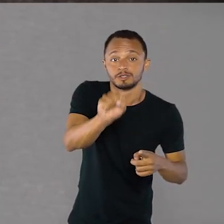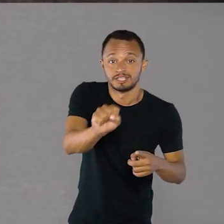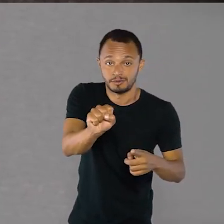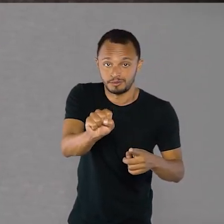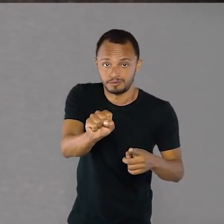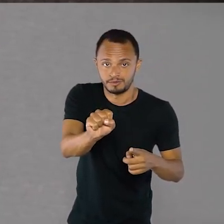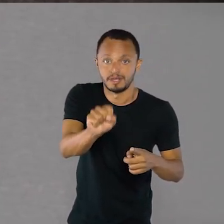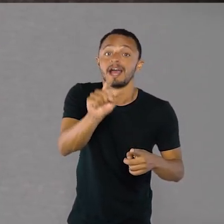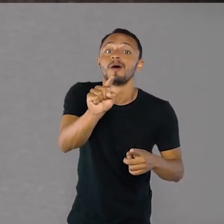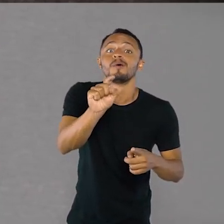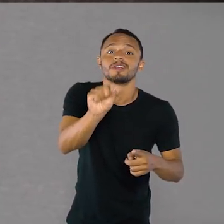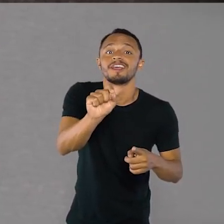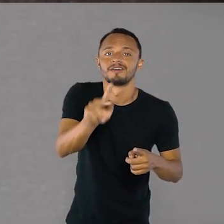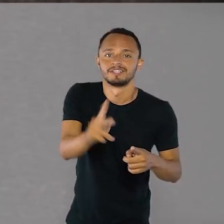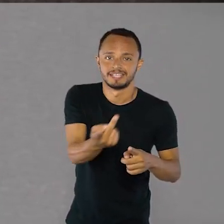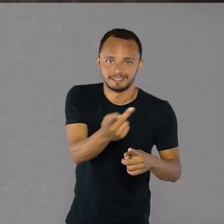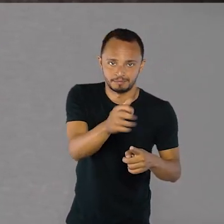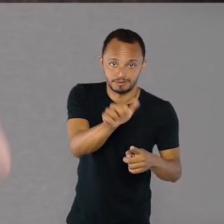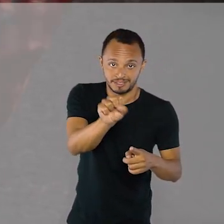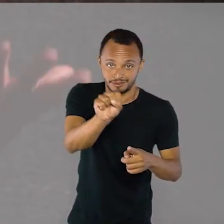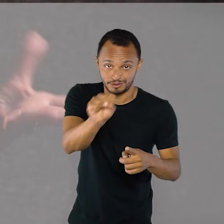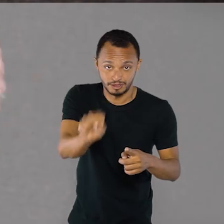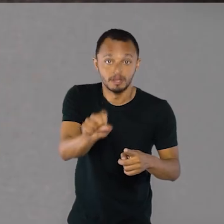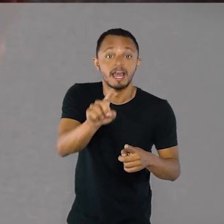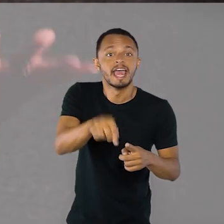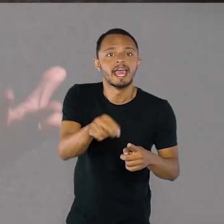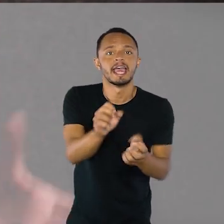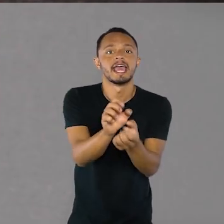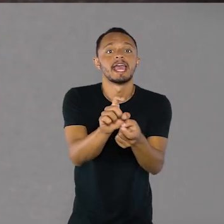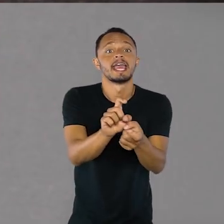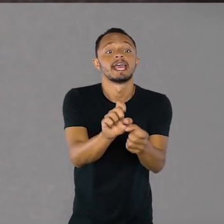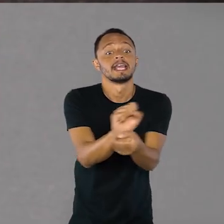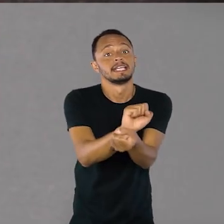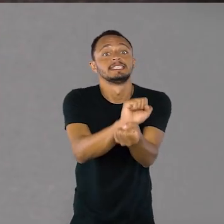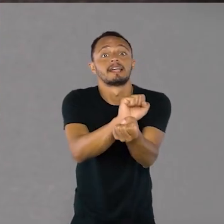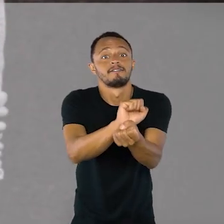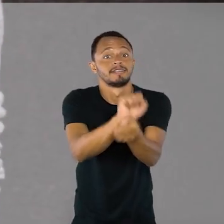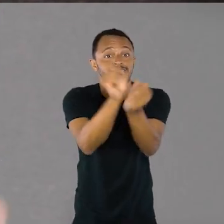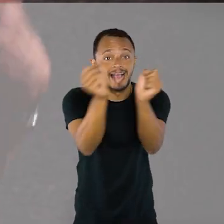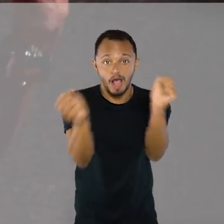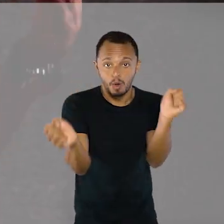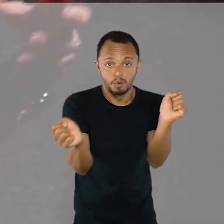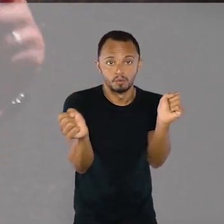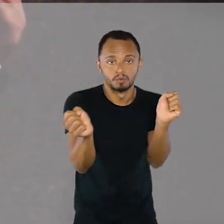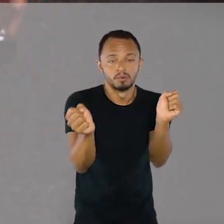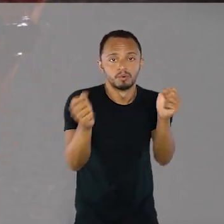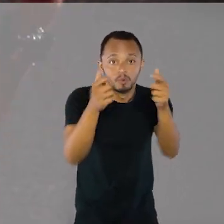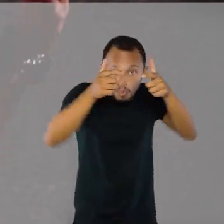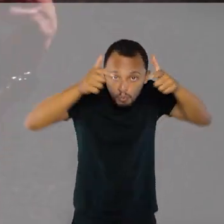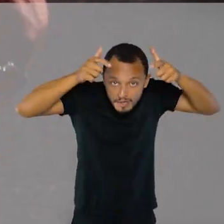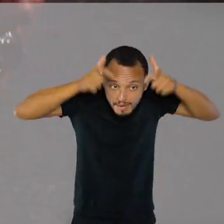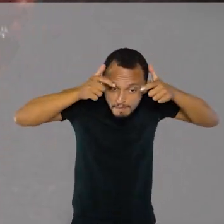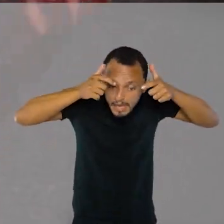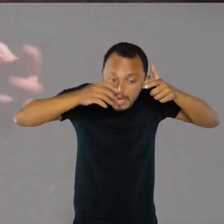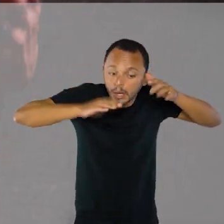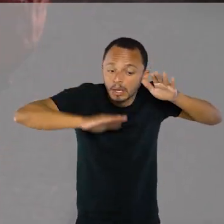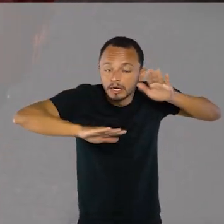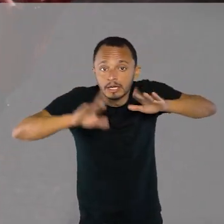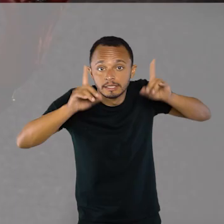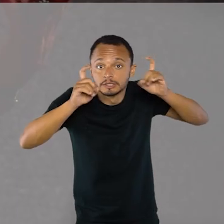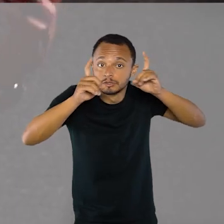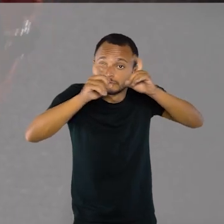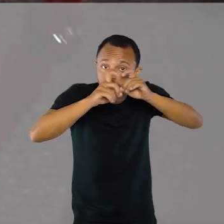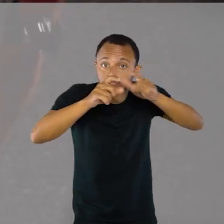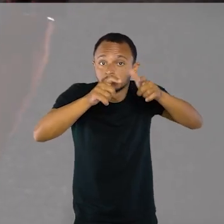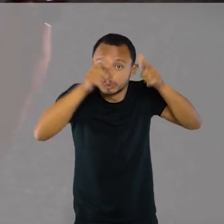da escravidão, o Império não podia saber, mas estava num momento difícil, e o Museu